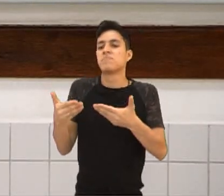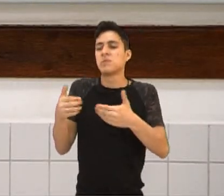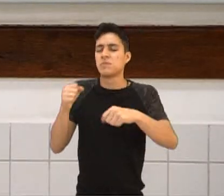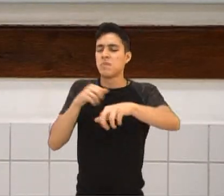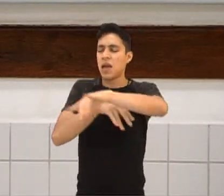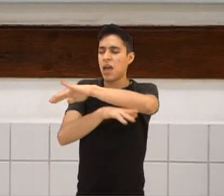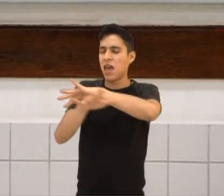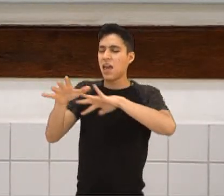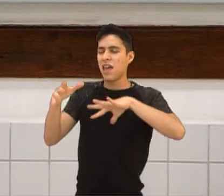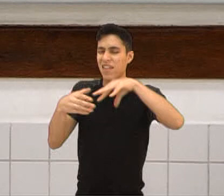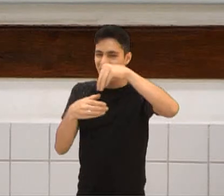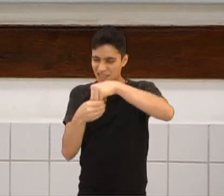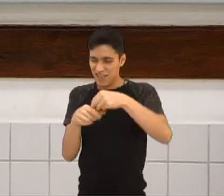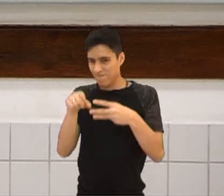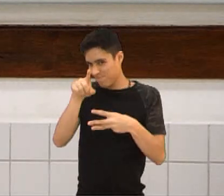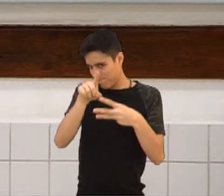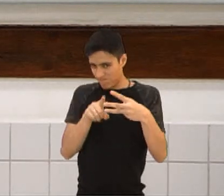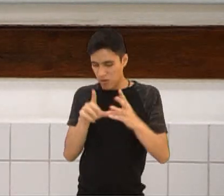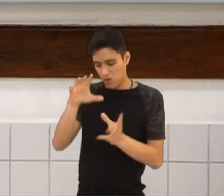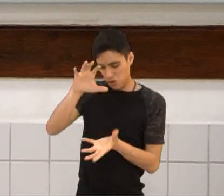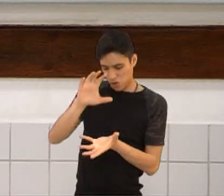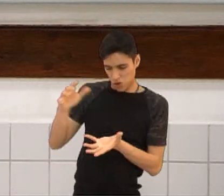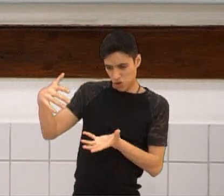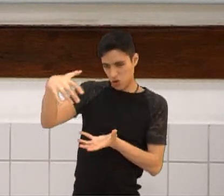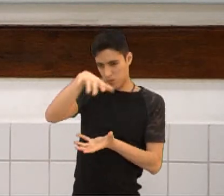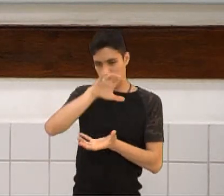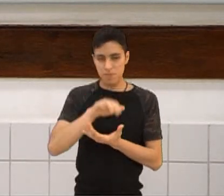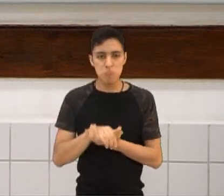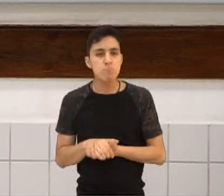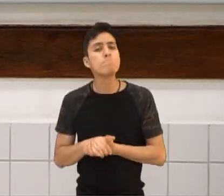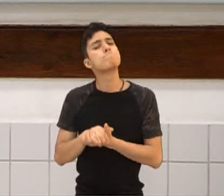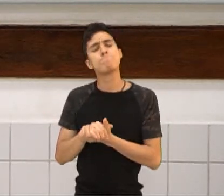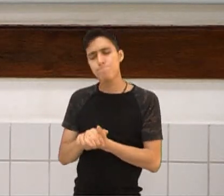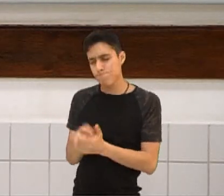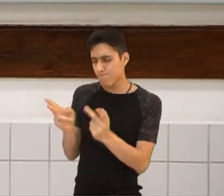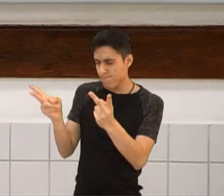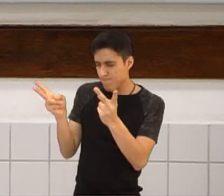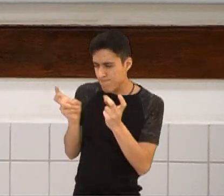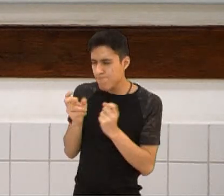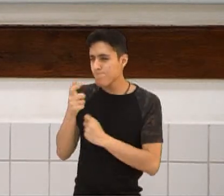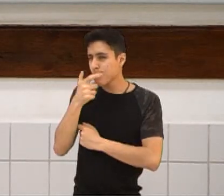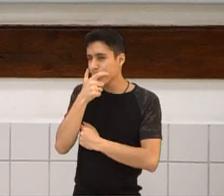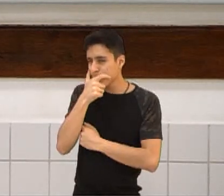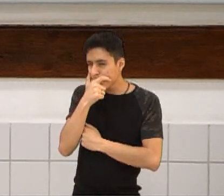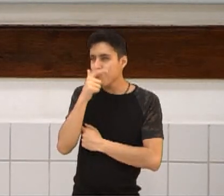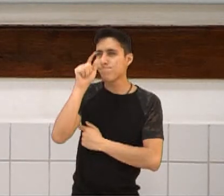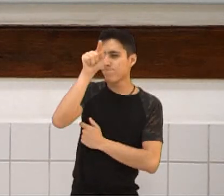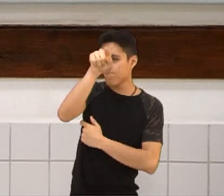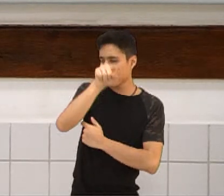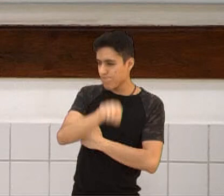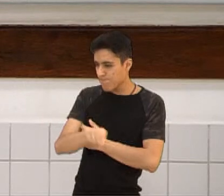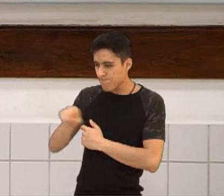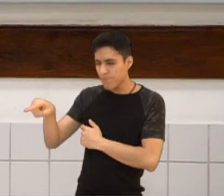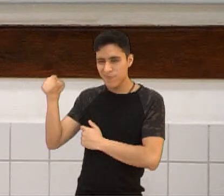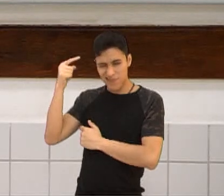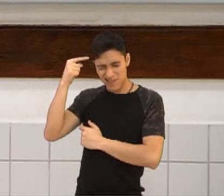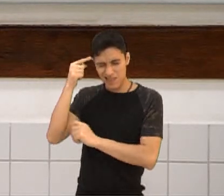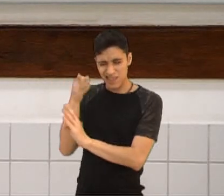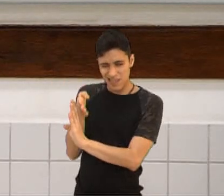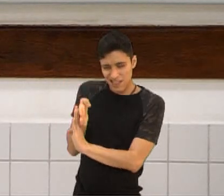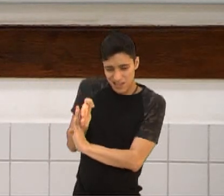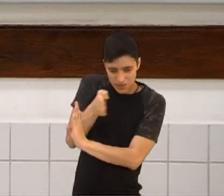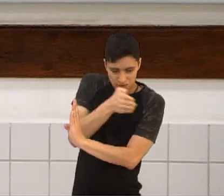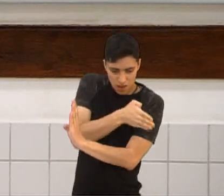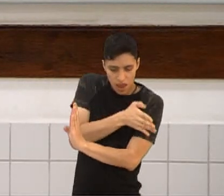Europa e na Oceania. Verificamos que a história dessas nações, né, as relações temporoespaciais que